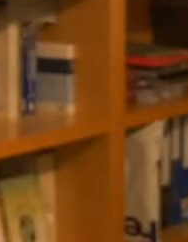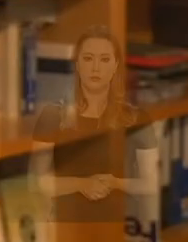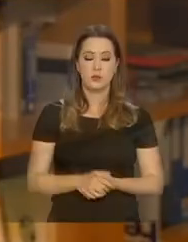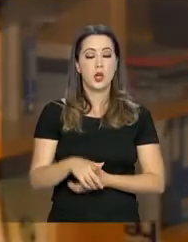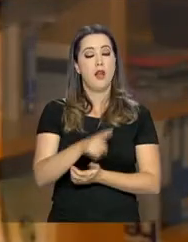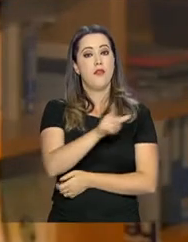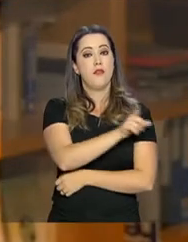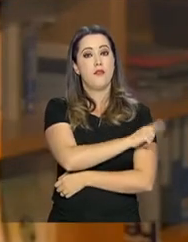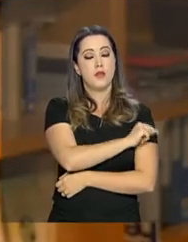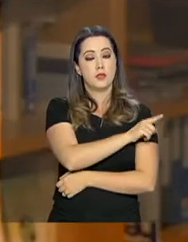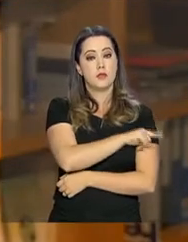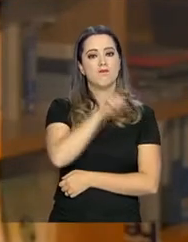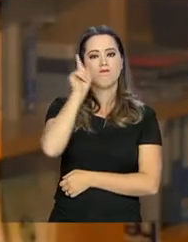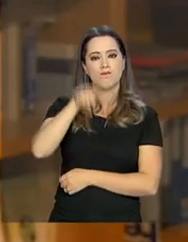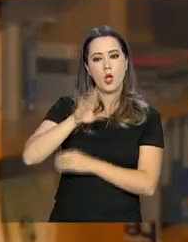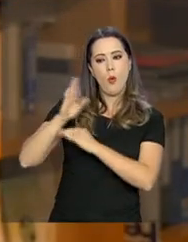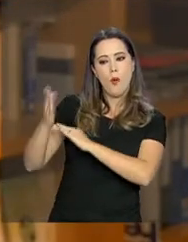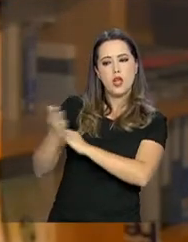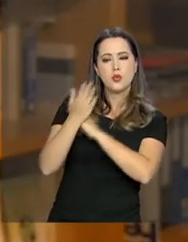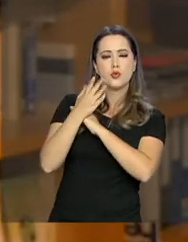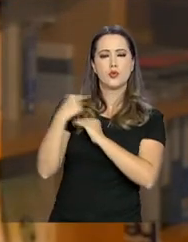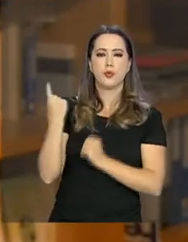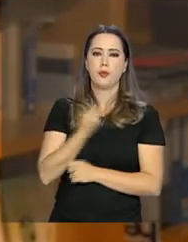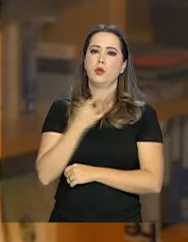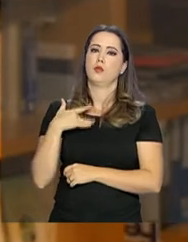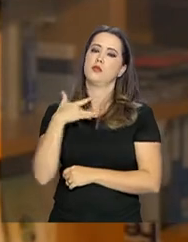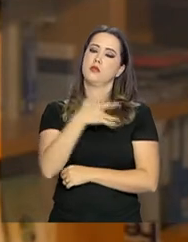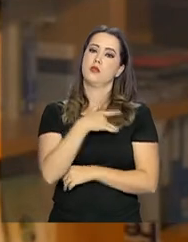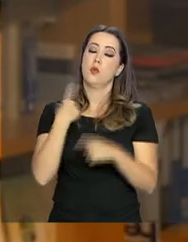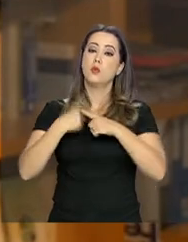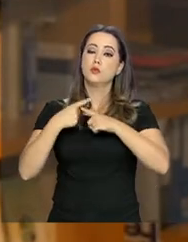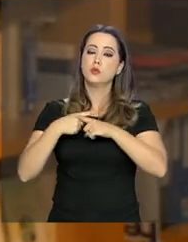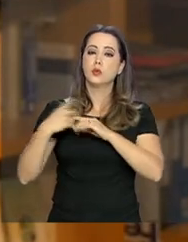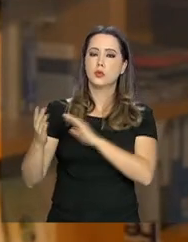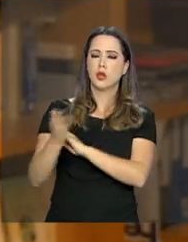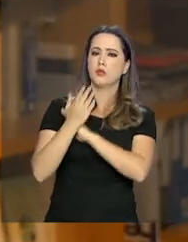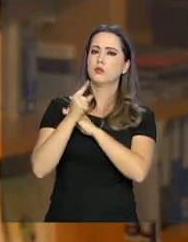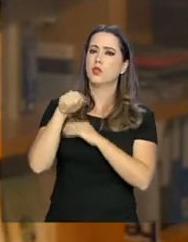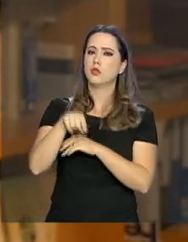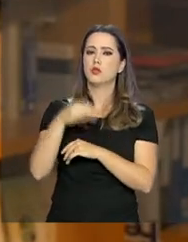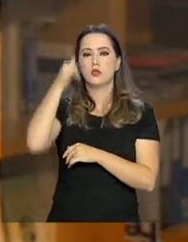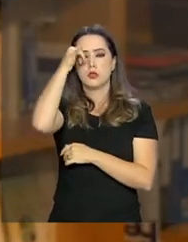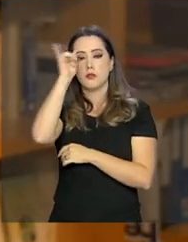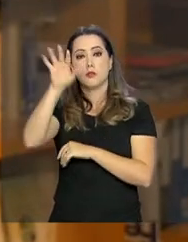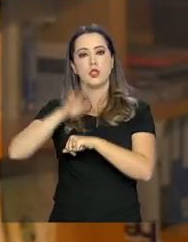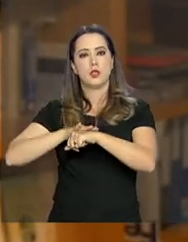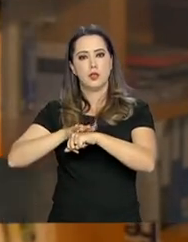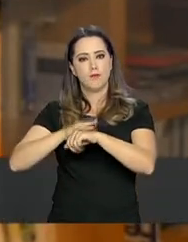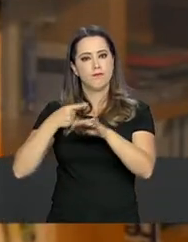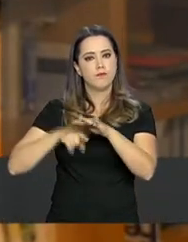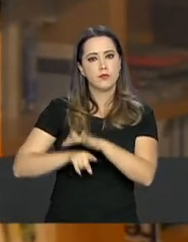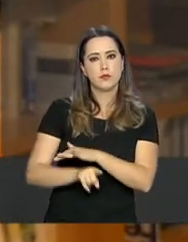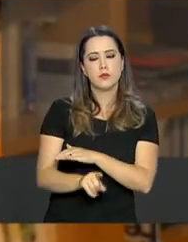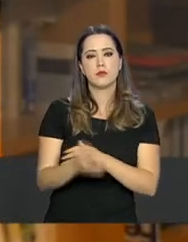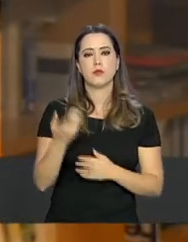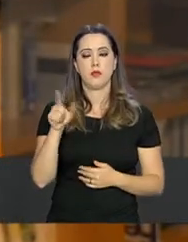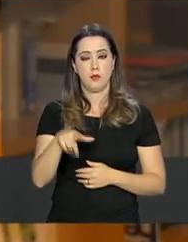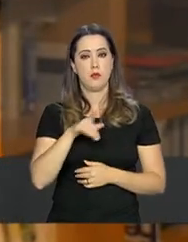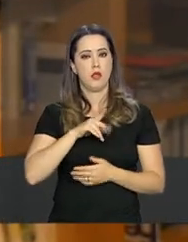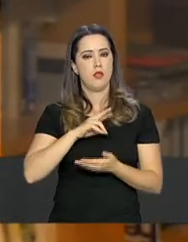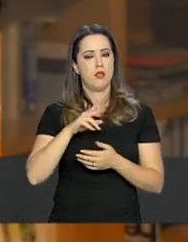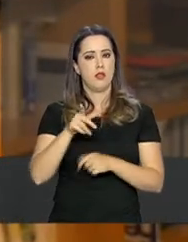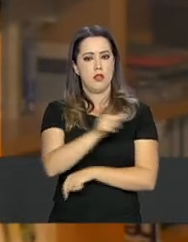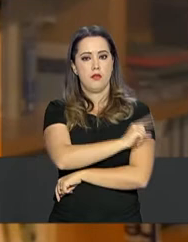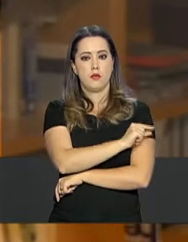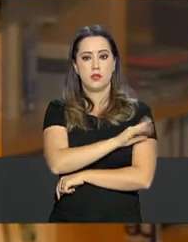A vacinação é uma grande aliada da nossa saúde porque ajuda a prevenir doenças graves. Existem